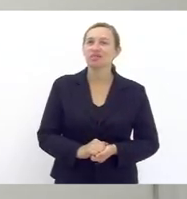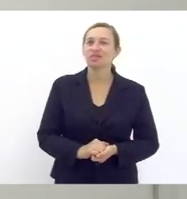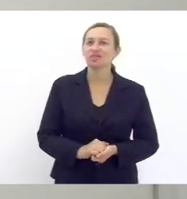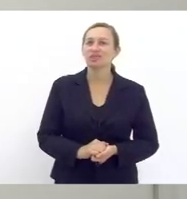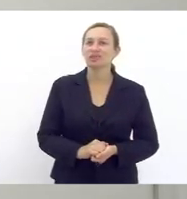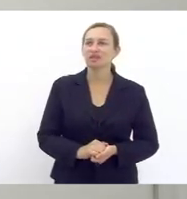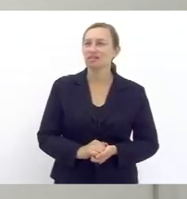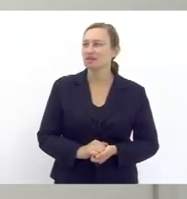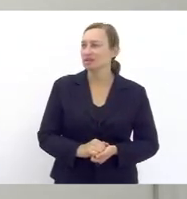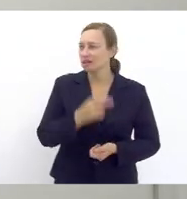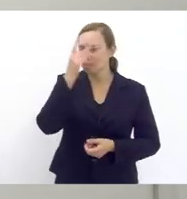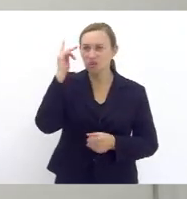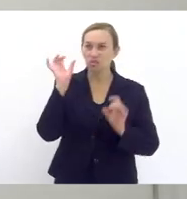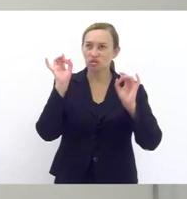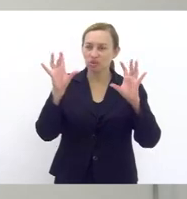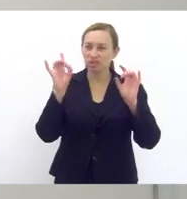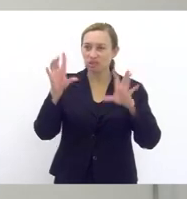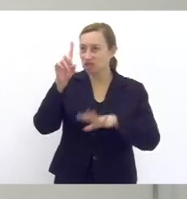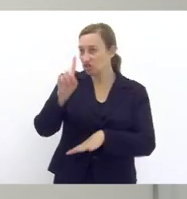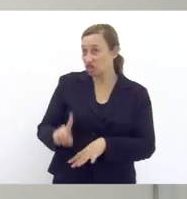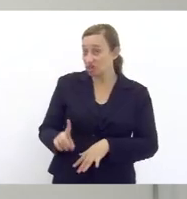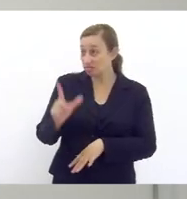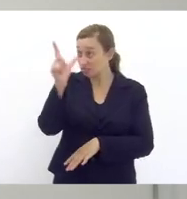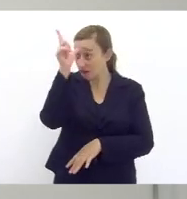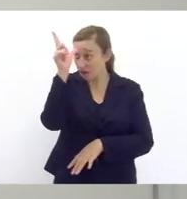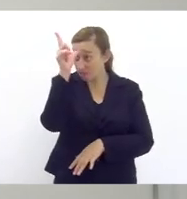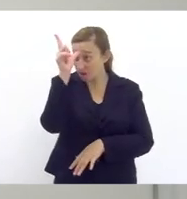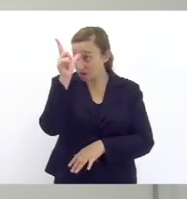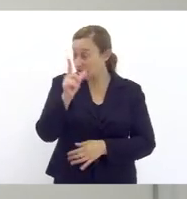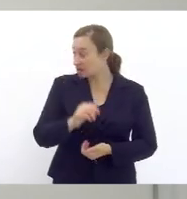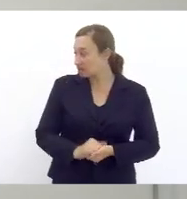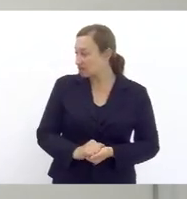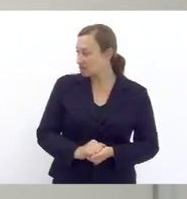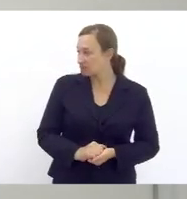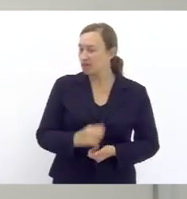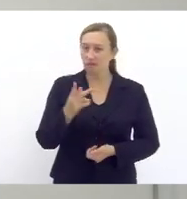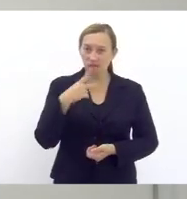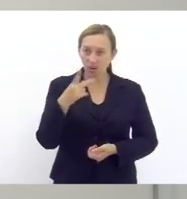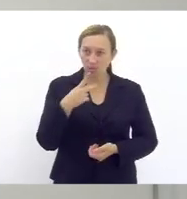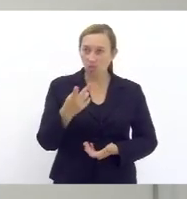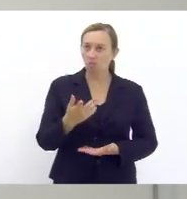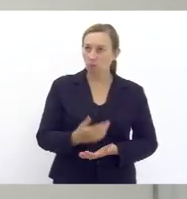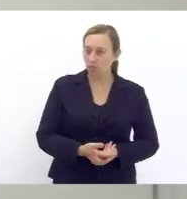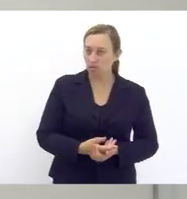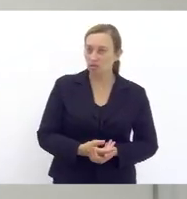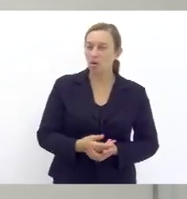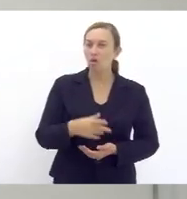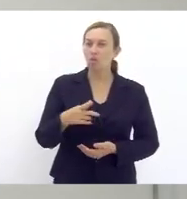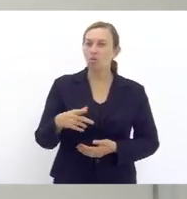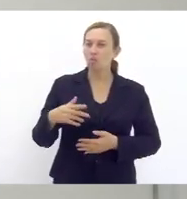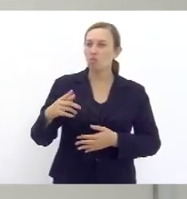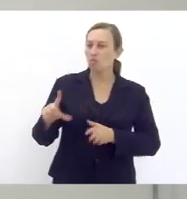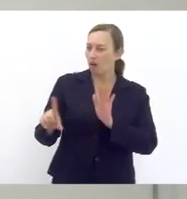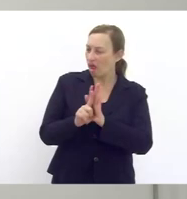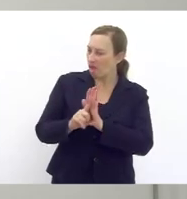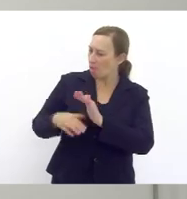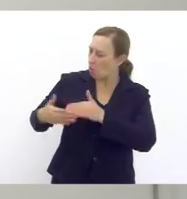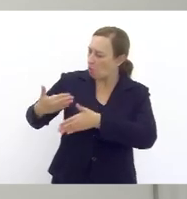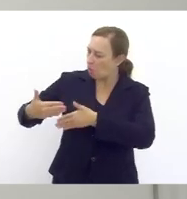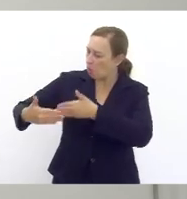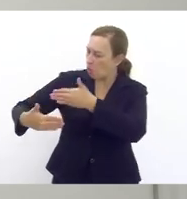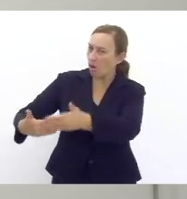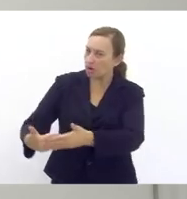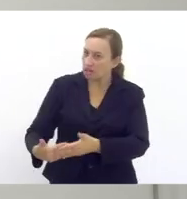especialista de direito na Alemanha elogiaram muito é uma lei super avançada mas a própria prática às vezes